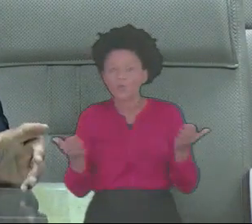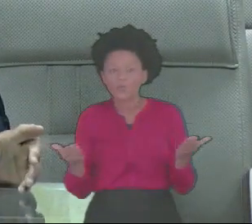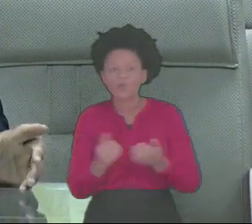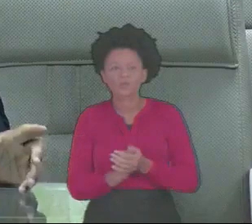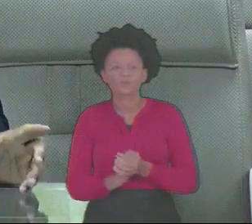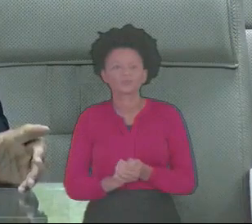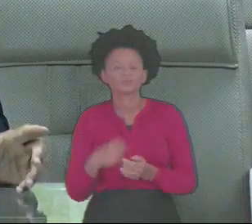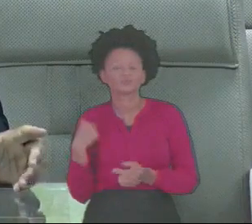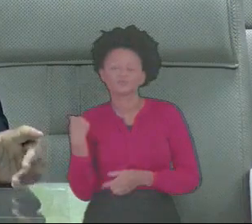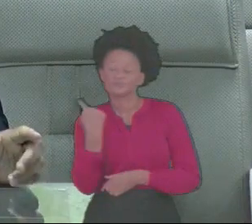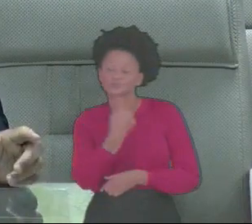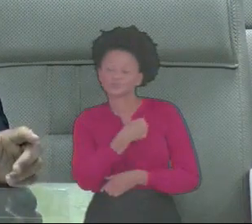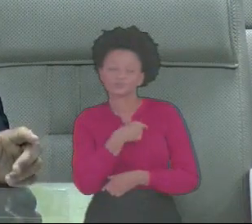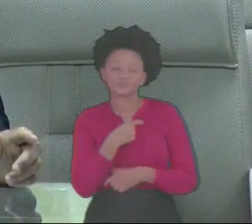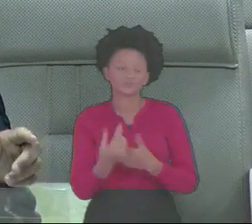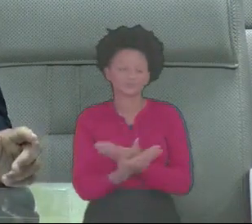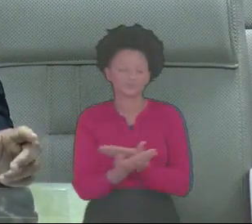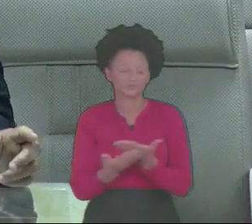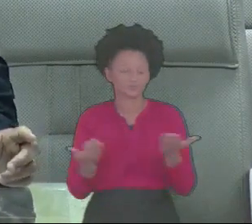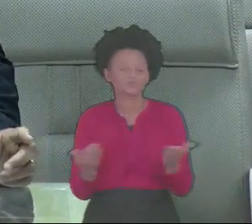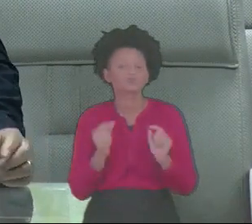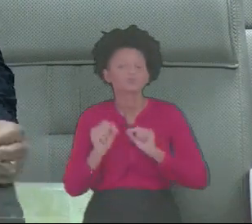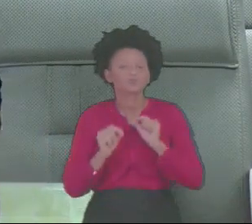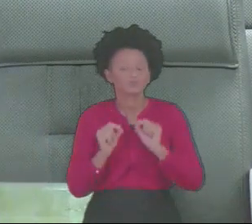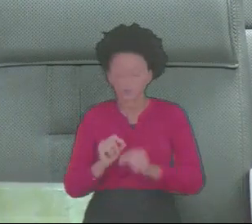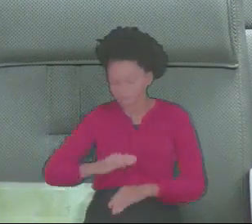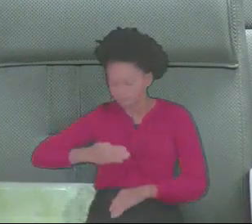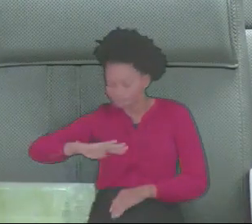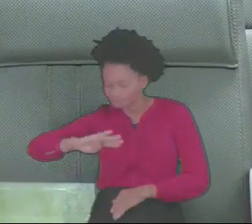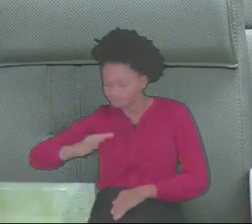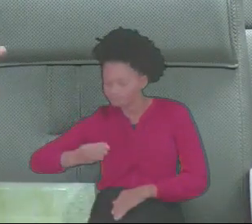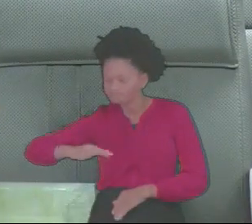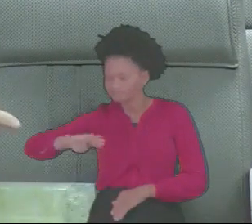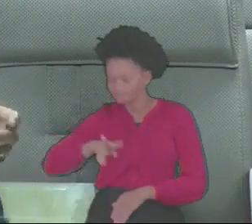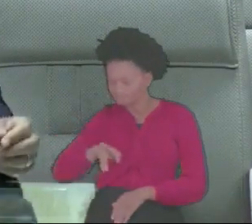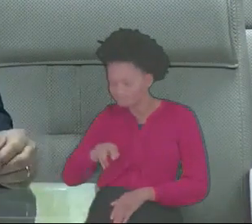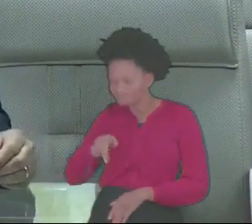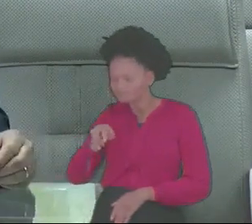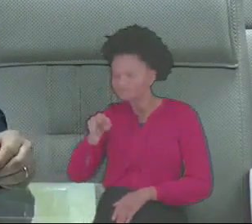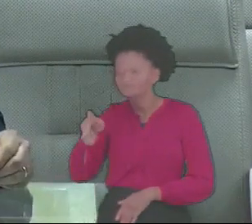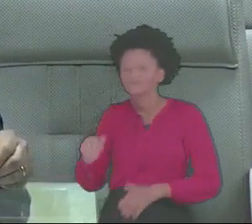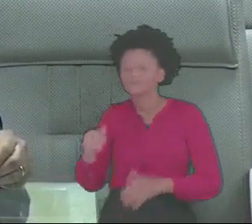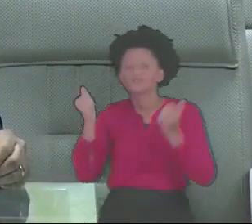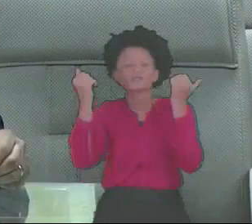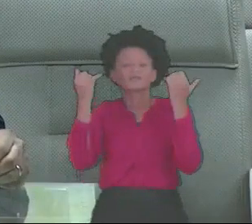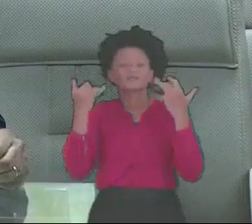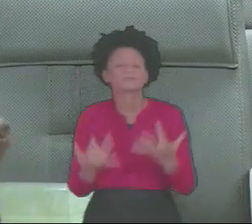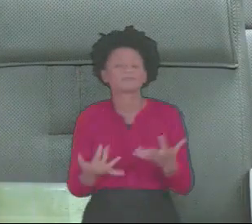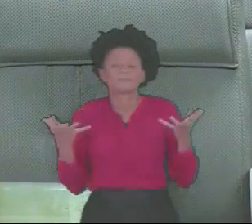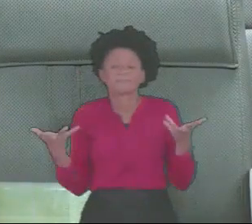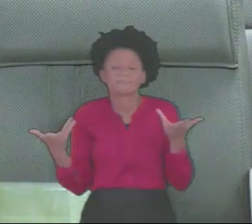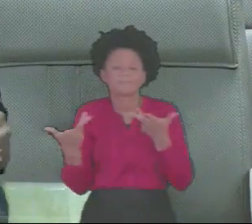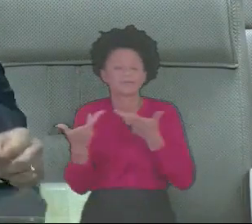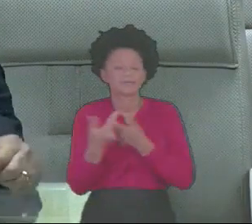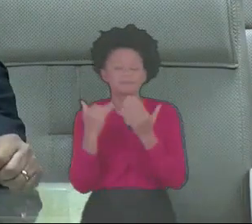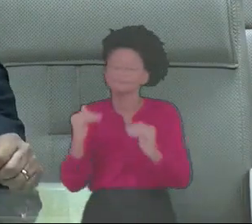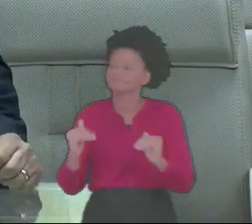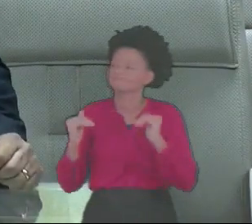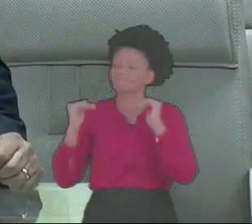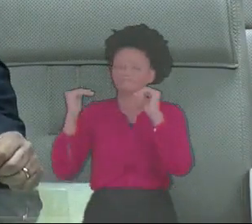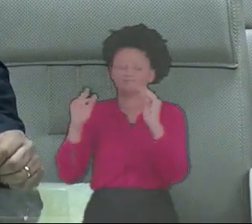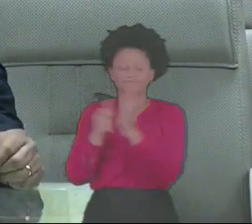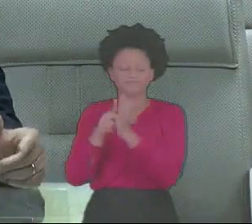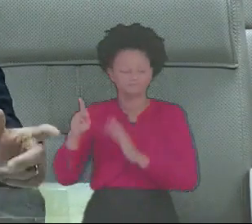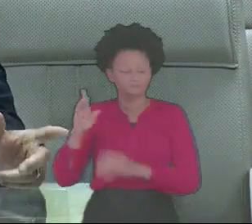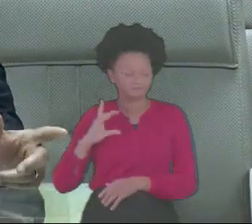salmos dos degraus são Salmos que exalta a magnificência de Deus soberania